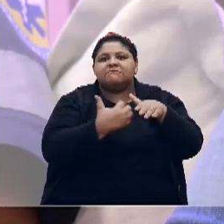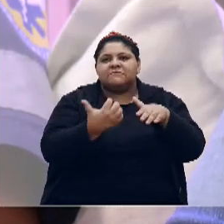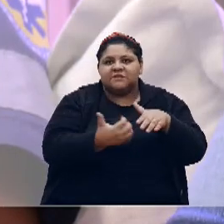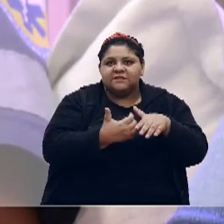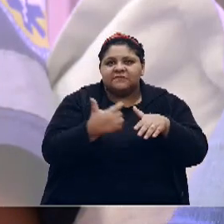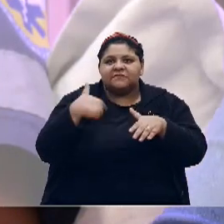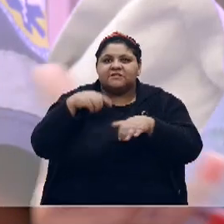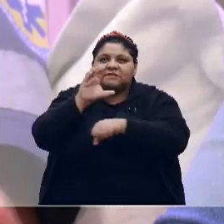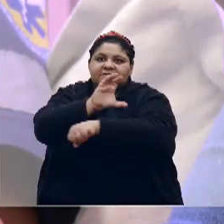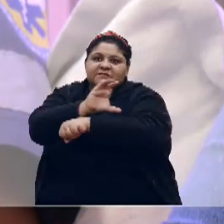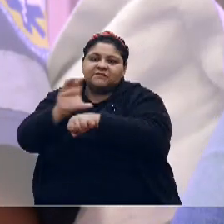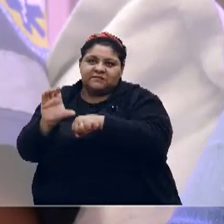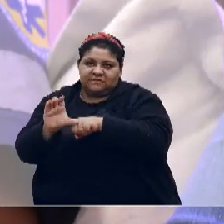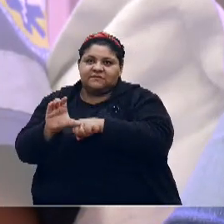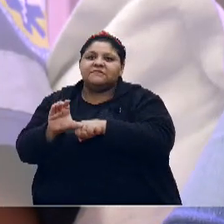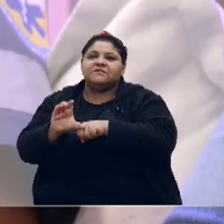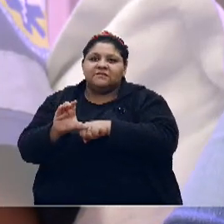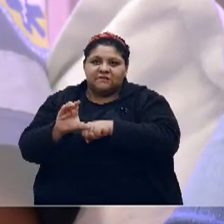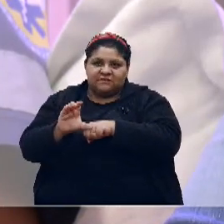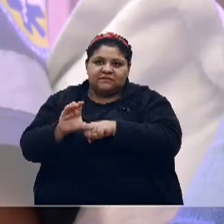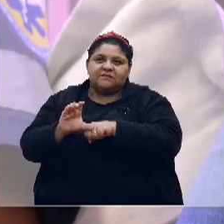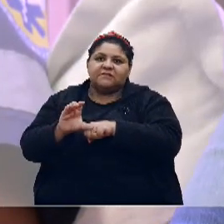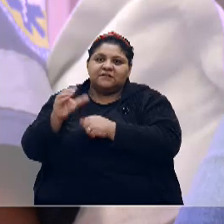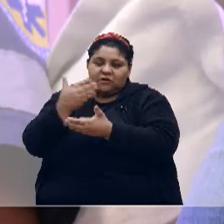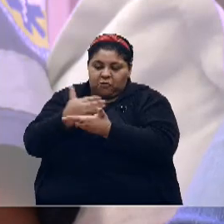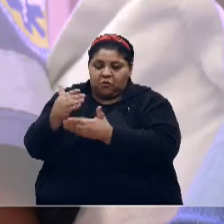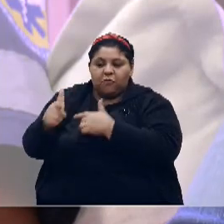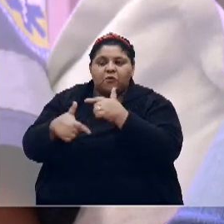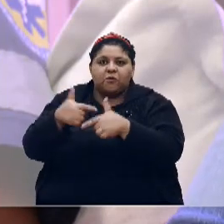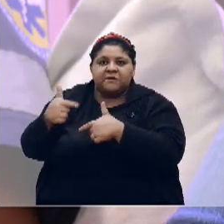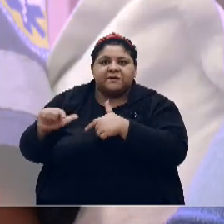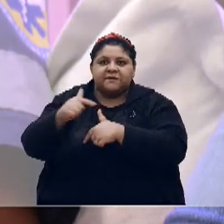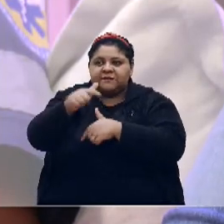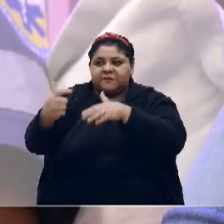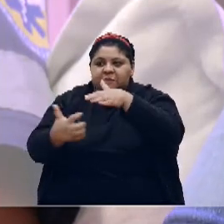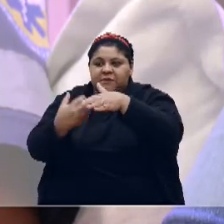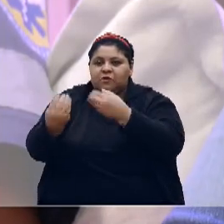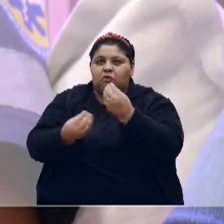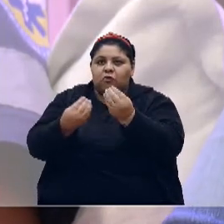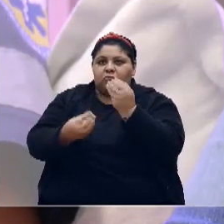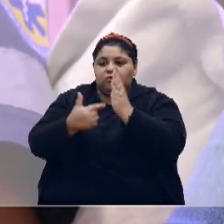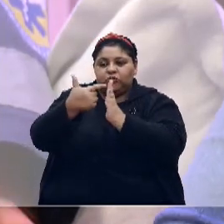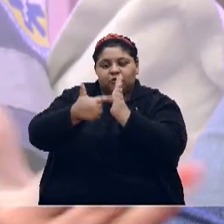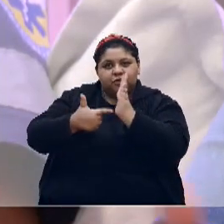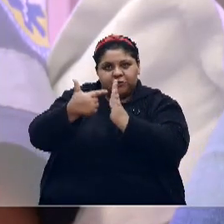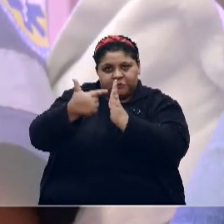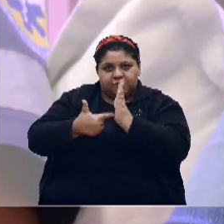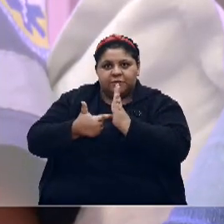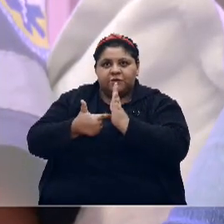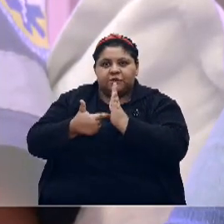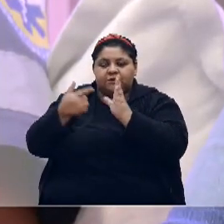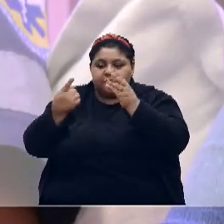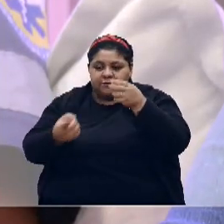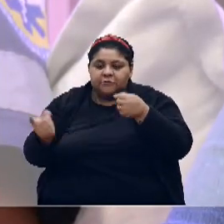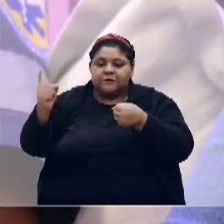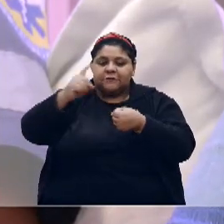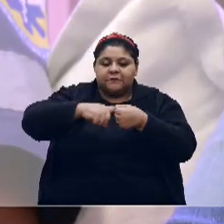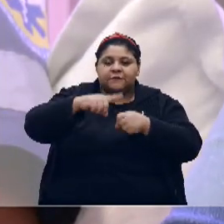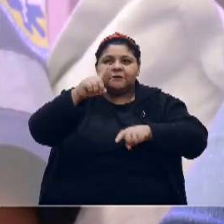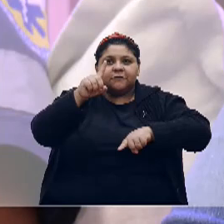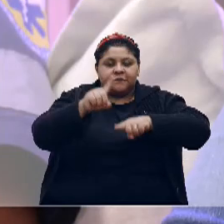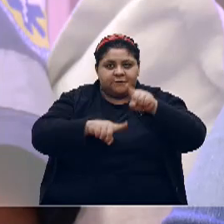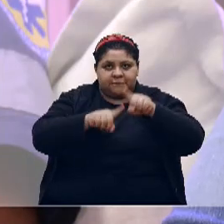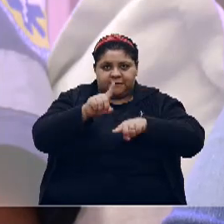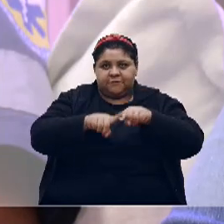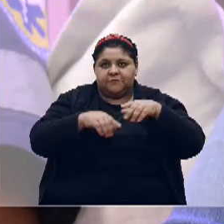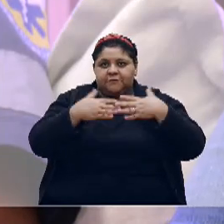o meu curso foi ter validade, né? Eu comecei trabalhando em outra empresa como soldadora. E quando retornou as atividades, que